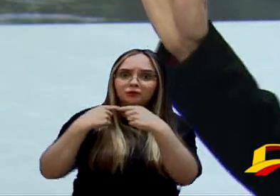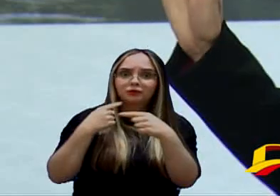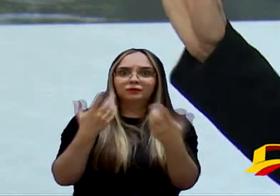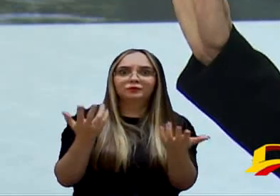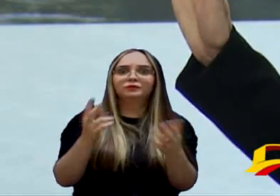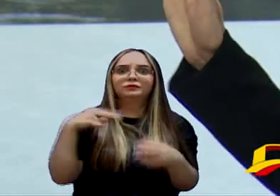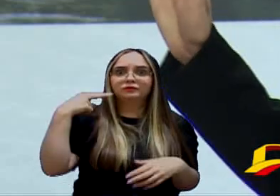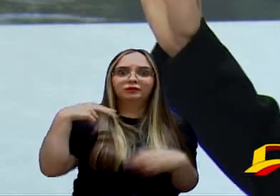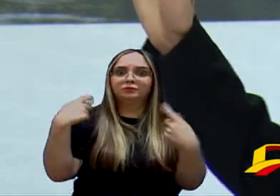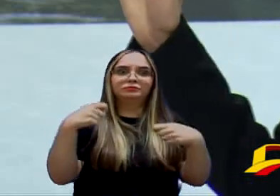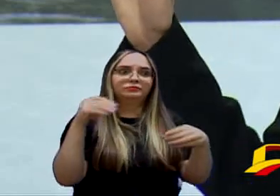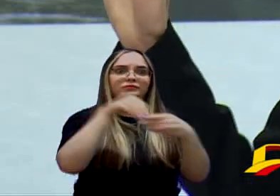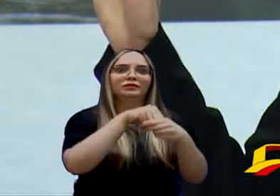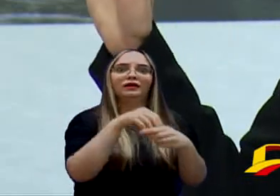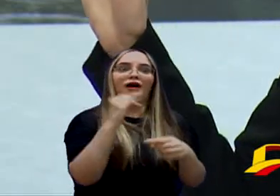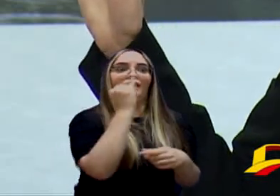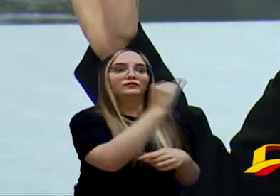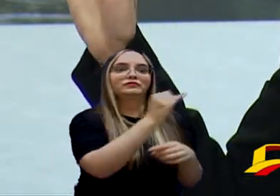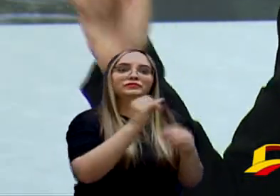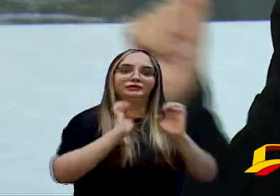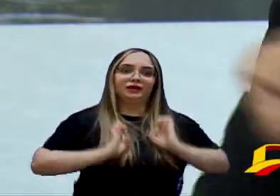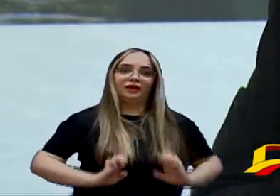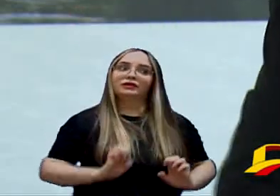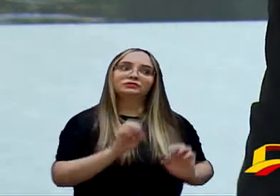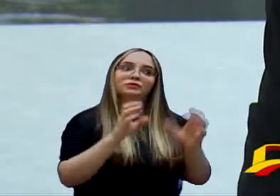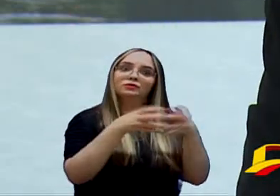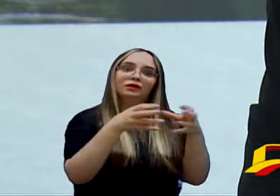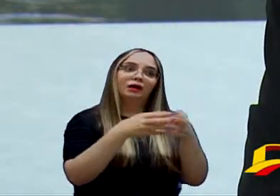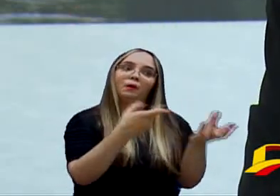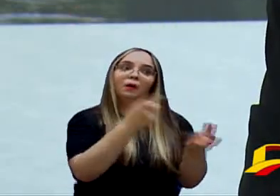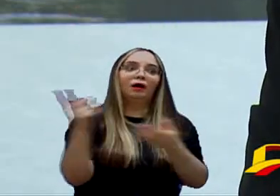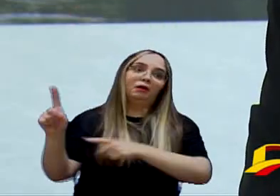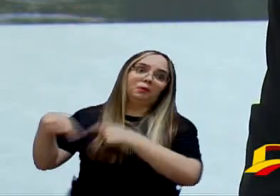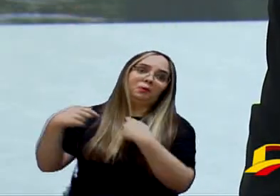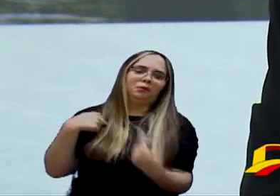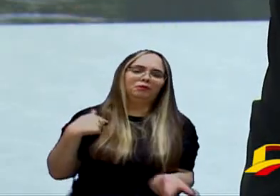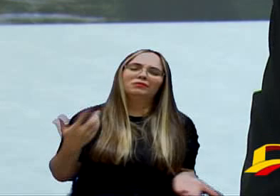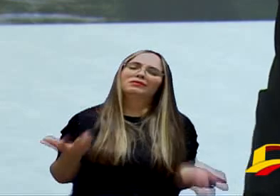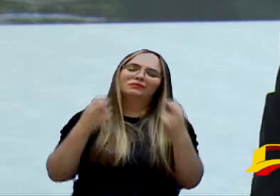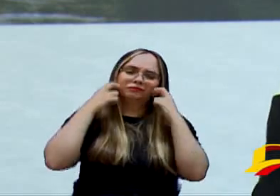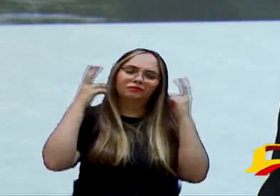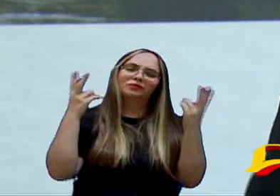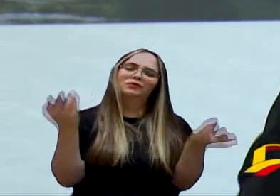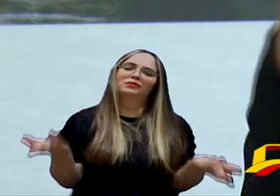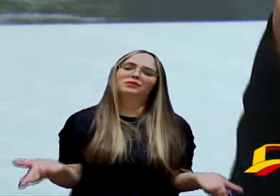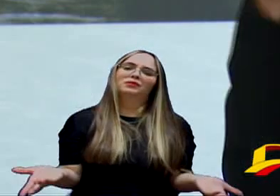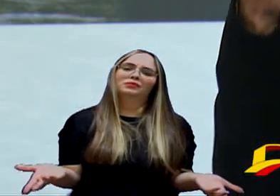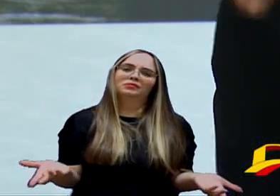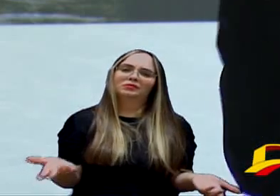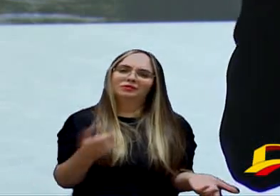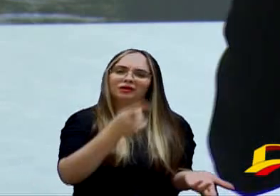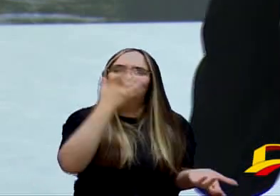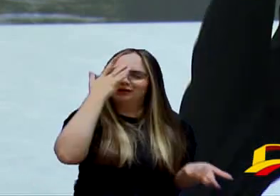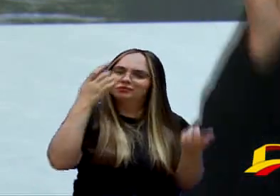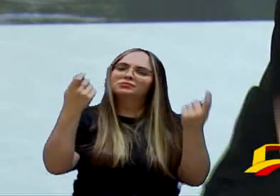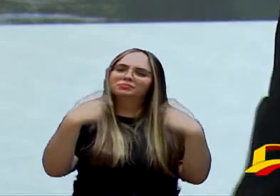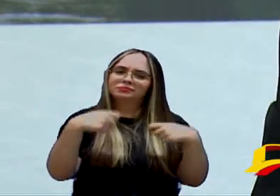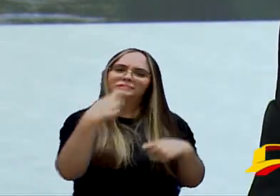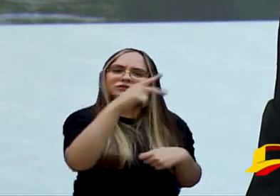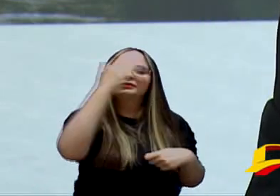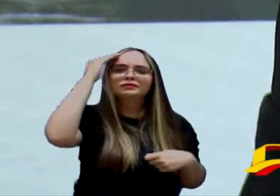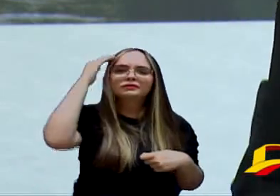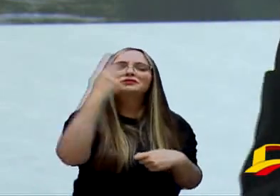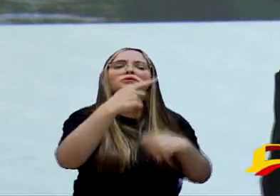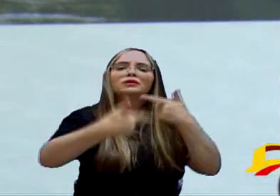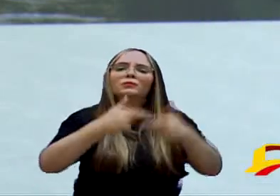para uma comissão de ética na casa que vergonha Vereador chora acho que precisa entender qual que é o seu papel